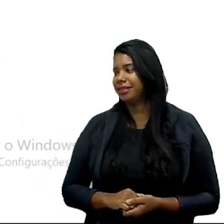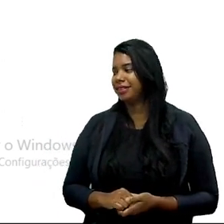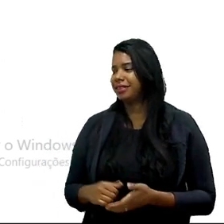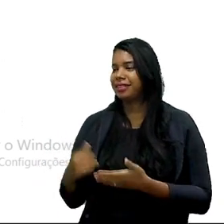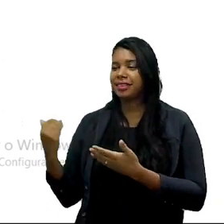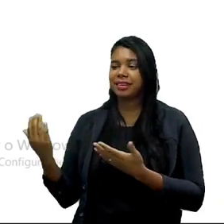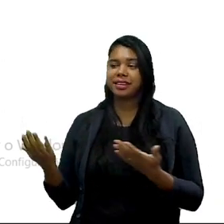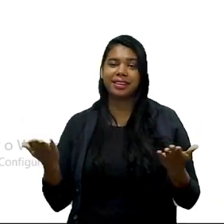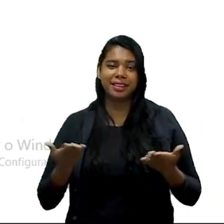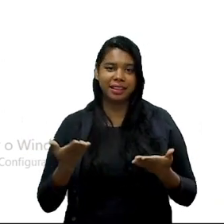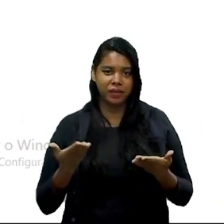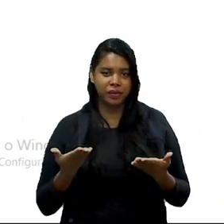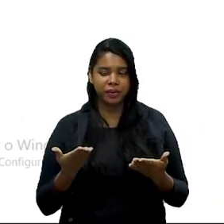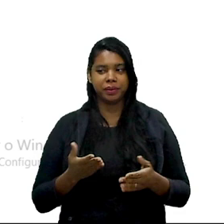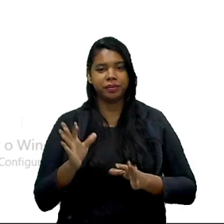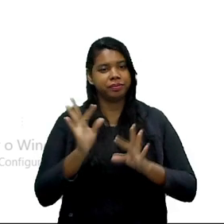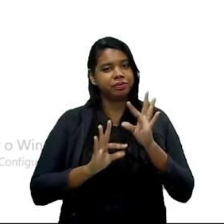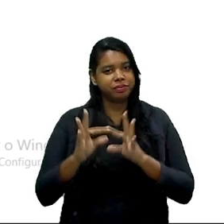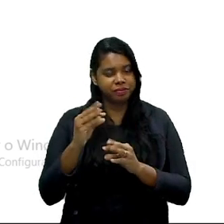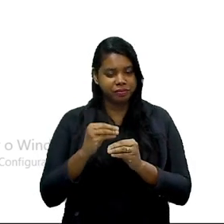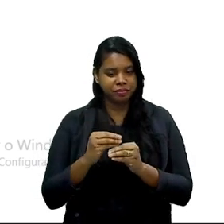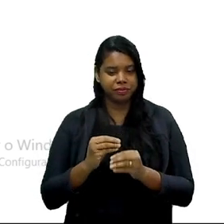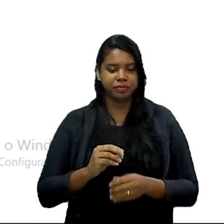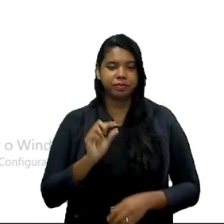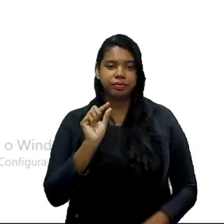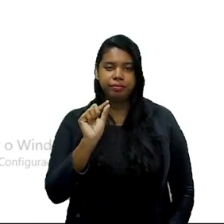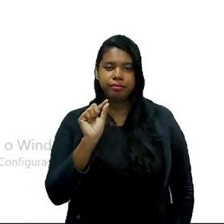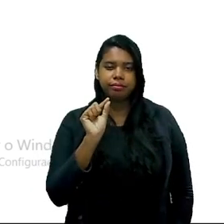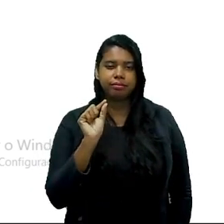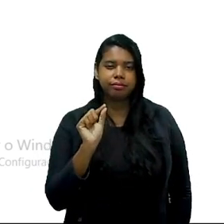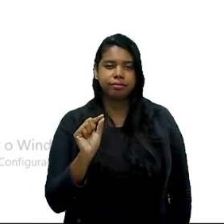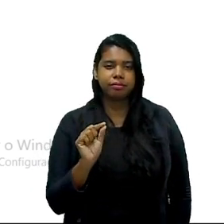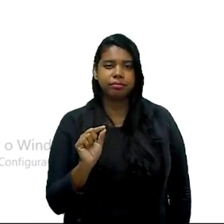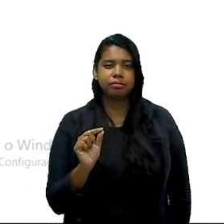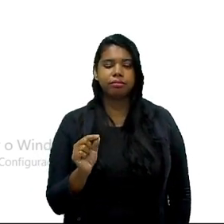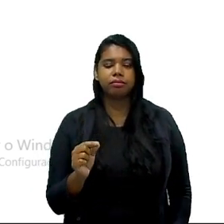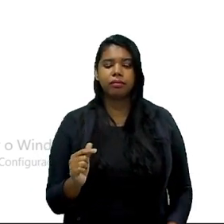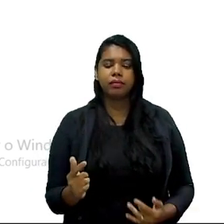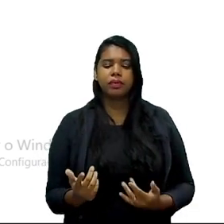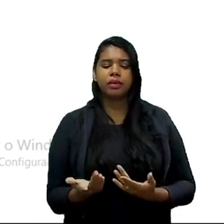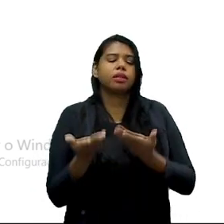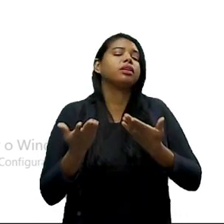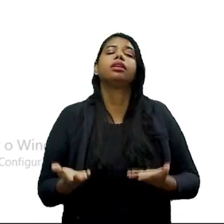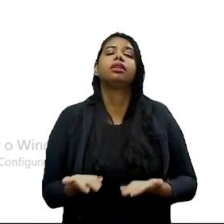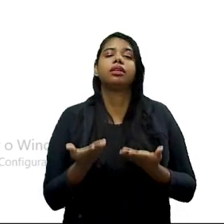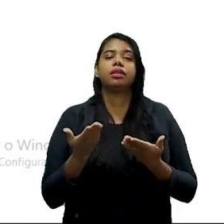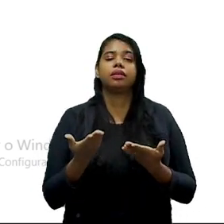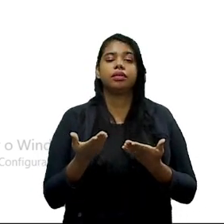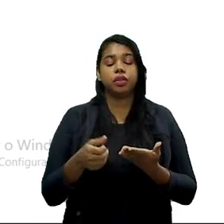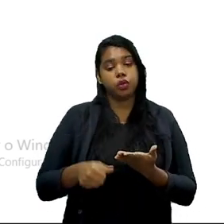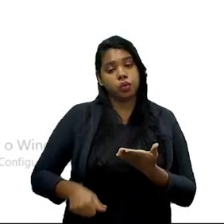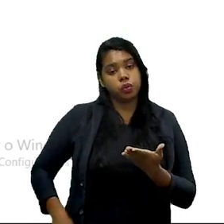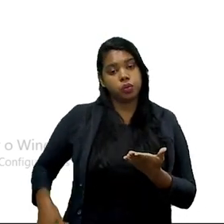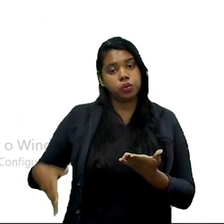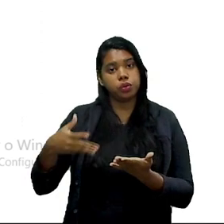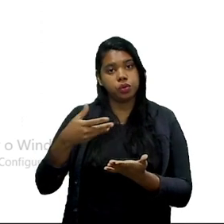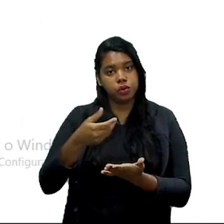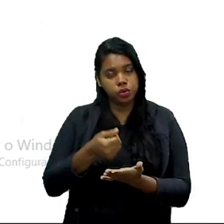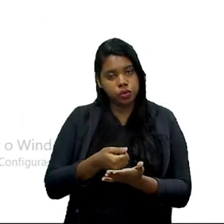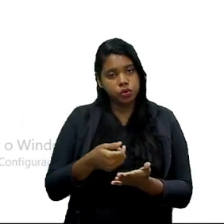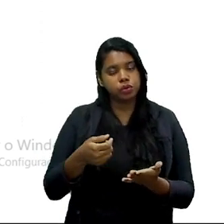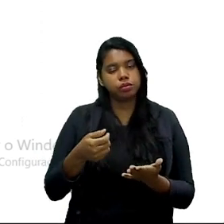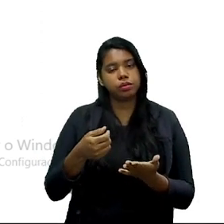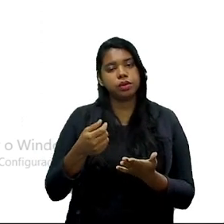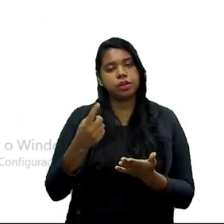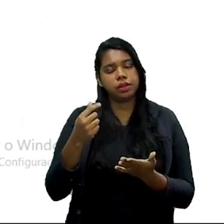Aí vem a questão do investimento. Veja que custos, despesas e investimentos são formas de